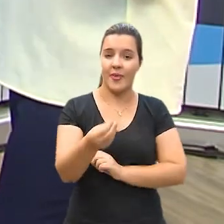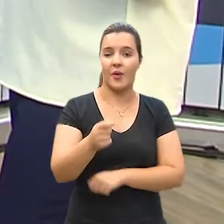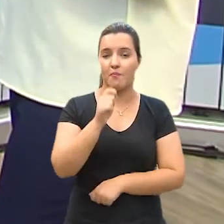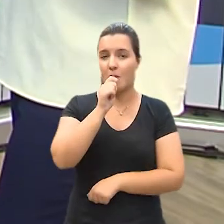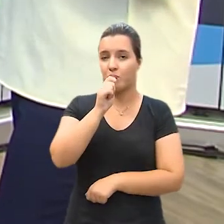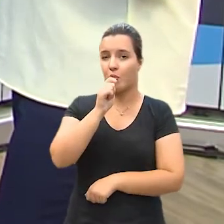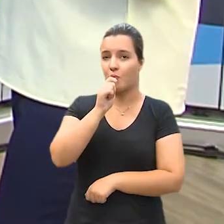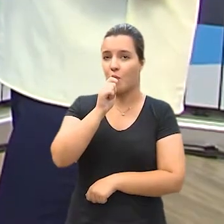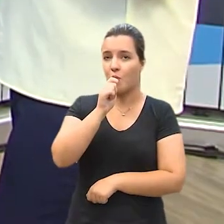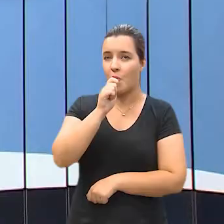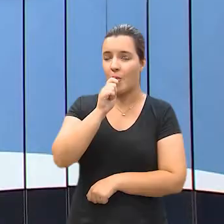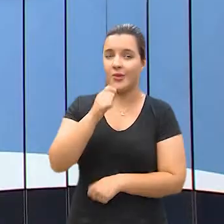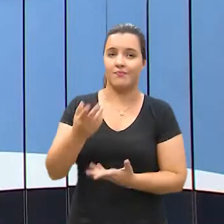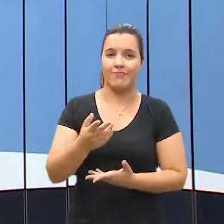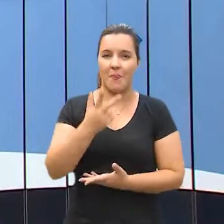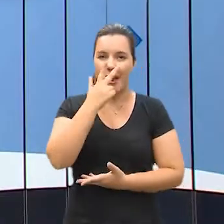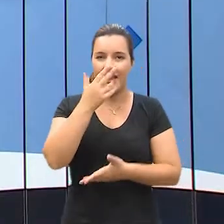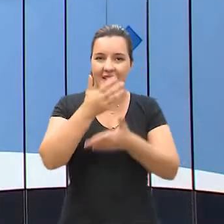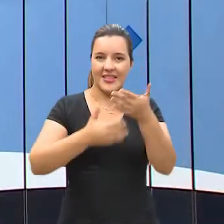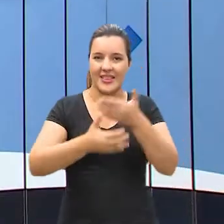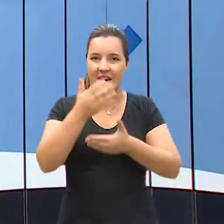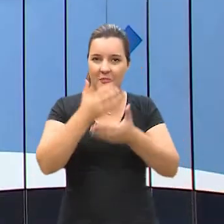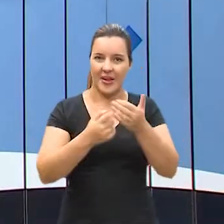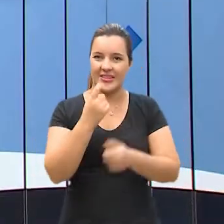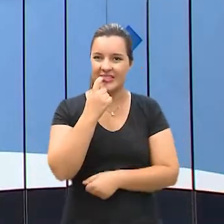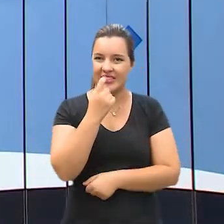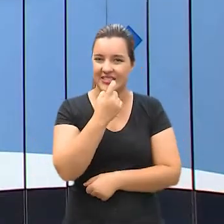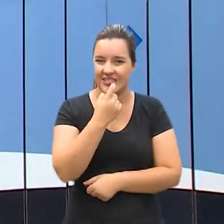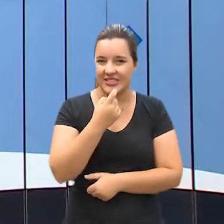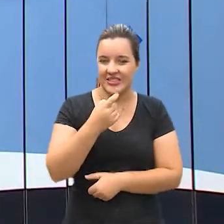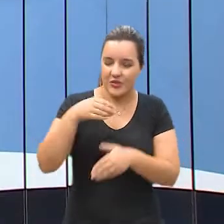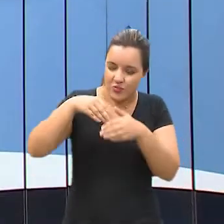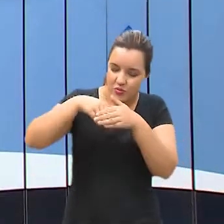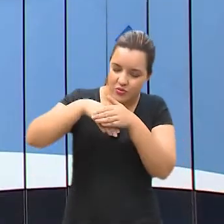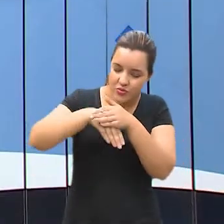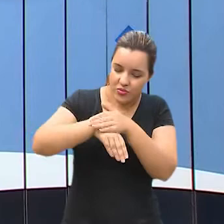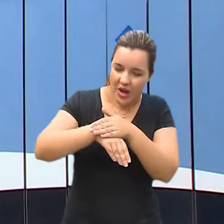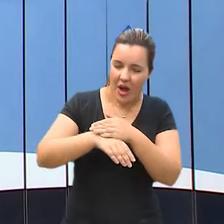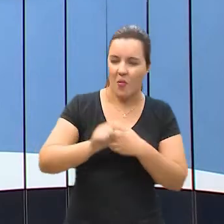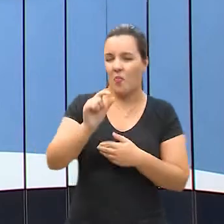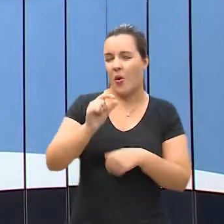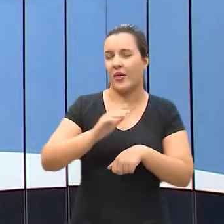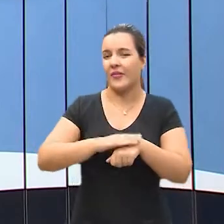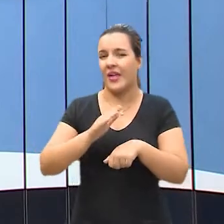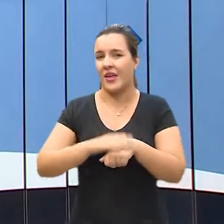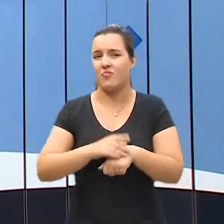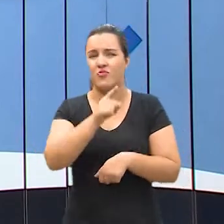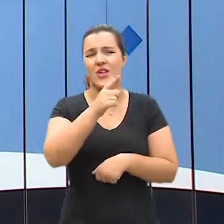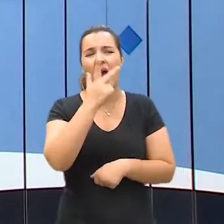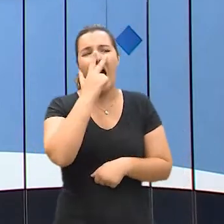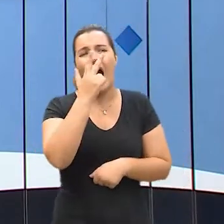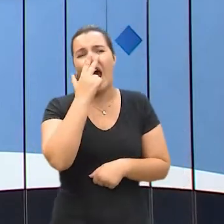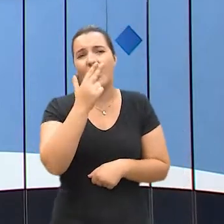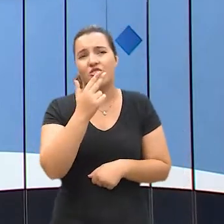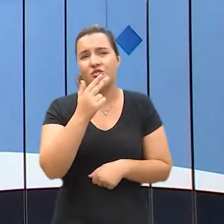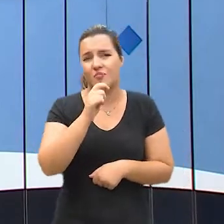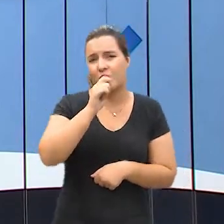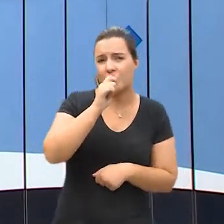pode atrapalhar um pouquinho a formação dos dentes, outros falam, ah, é temporário, mas quais cuidados tomar?